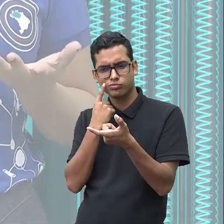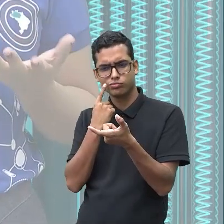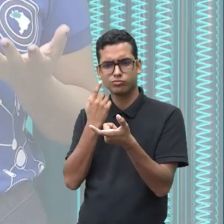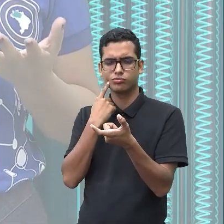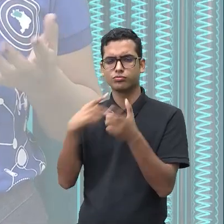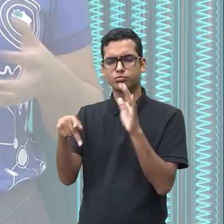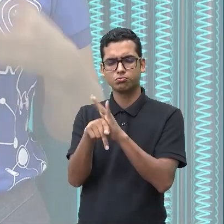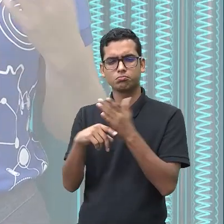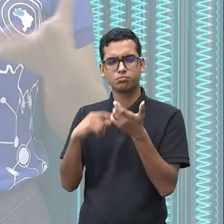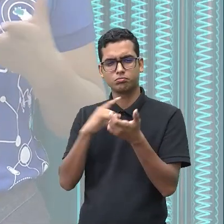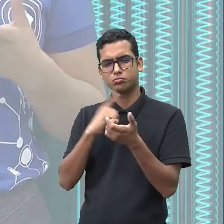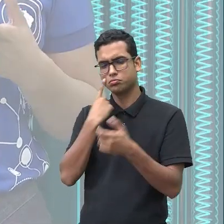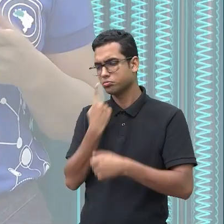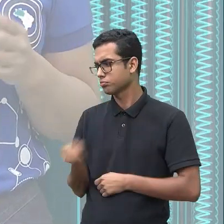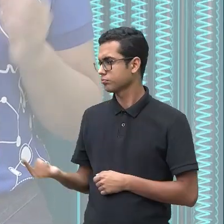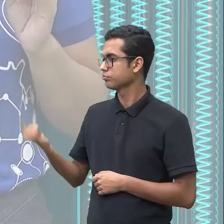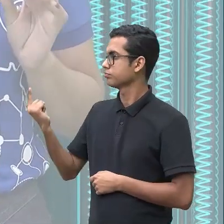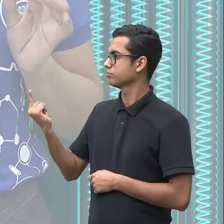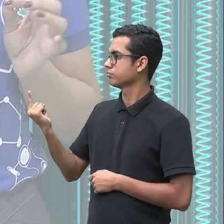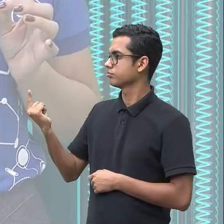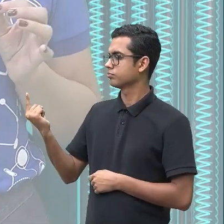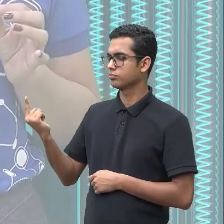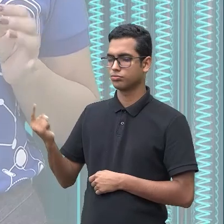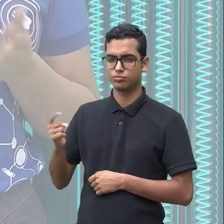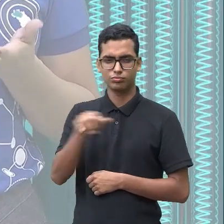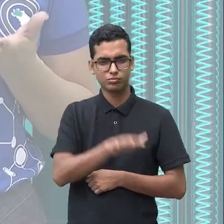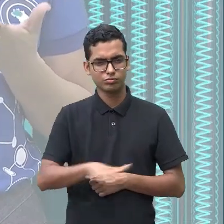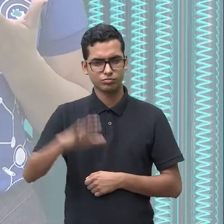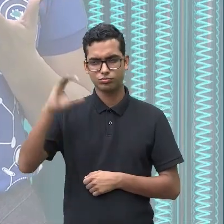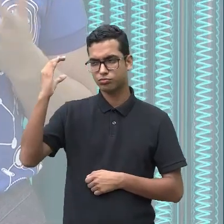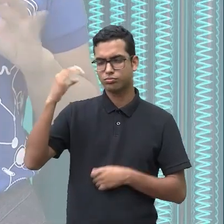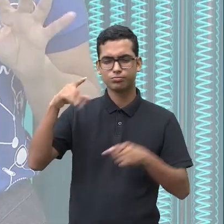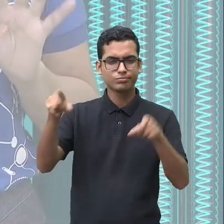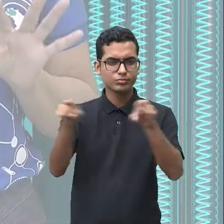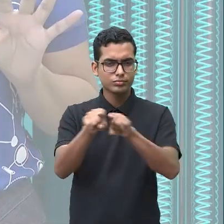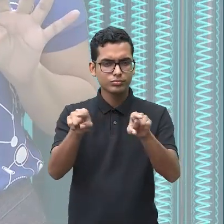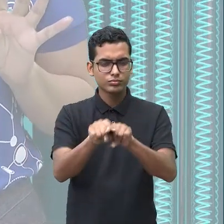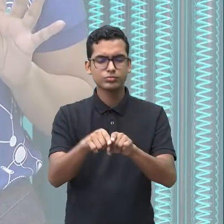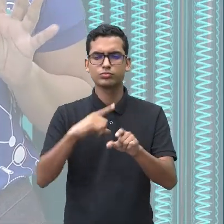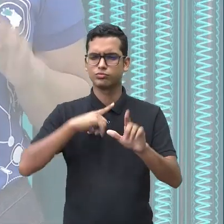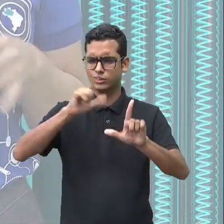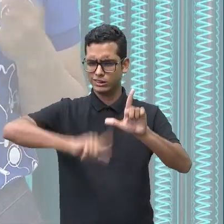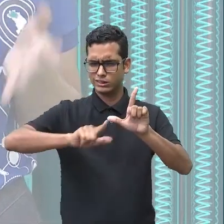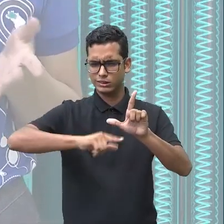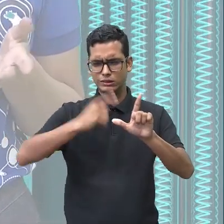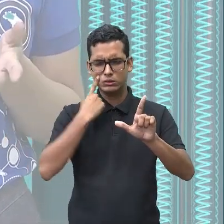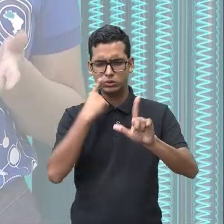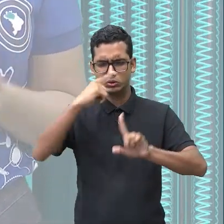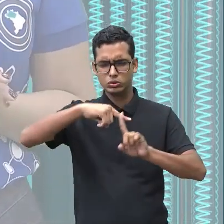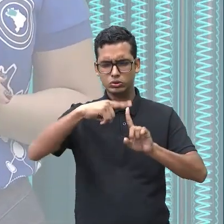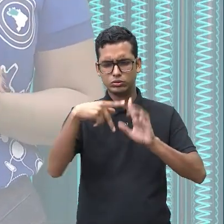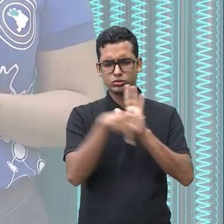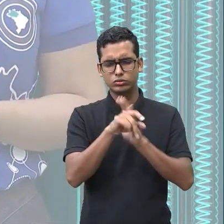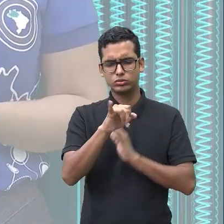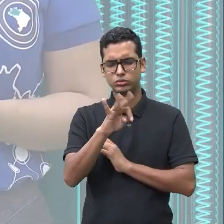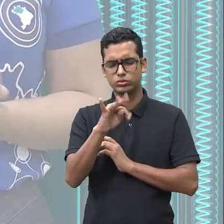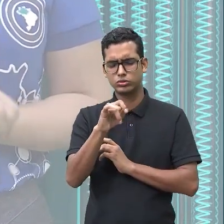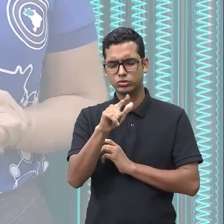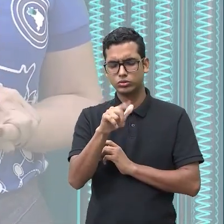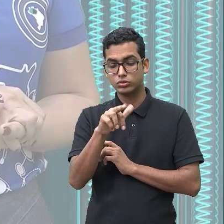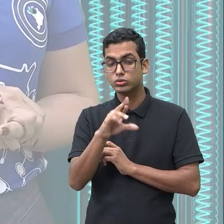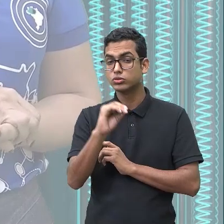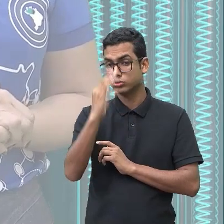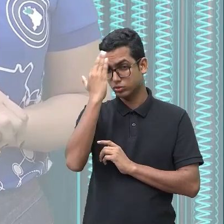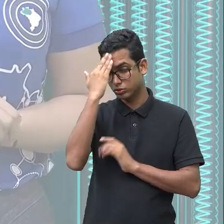outras palavras, tá bom? Que estiverem ali. Se elas estiverem itálico, já sabem que ela é de outro idioma, ok?